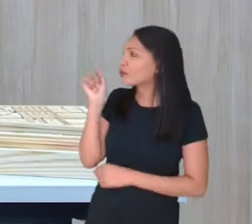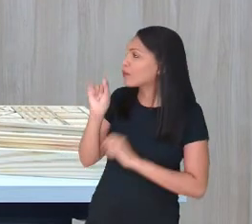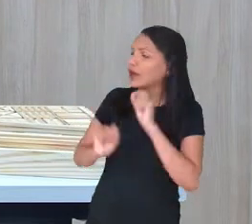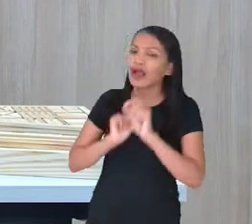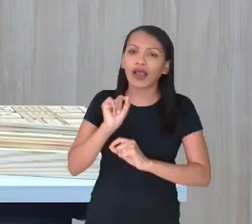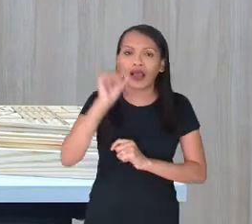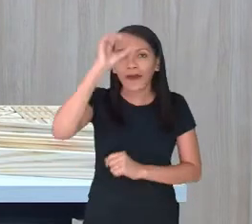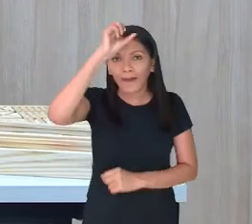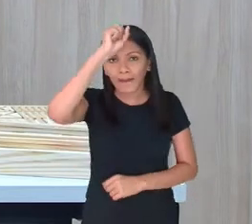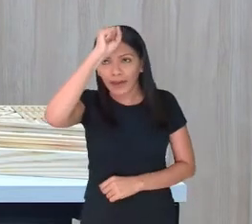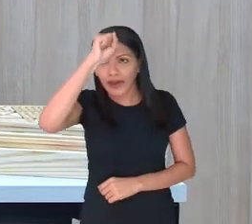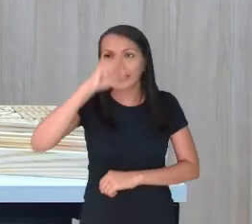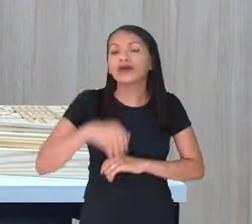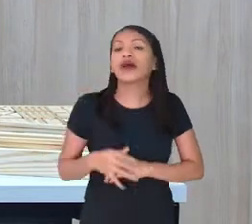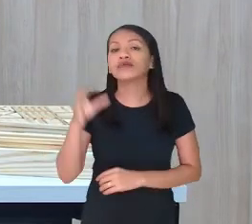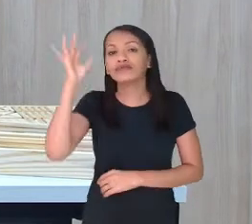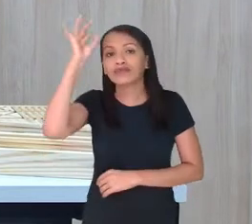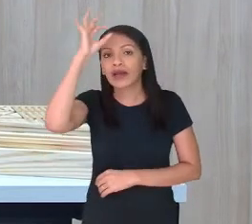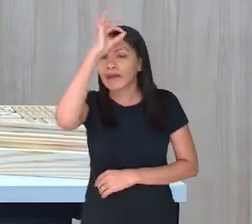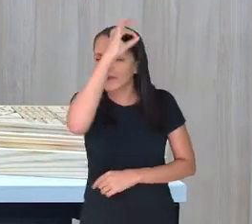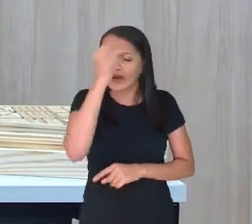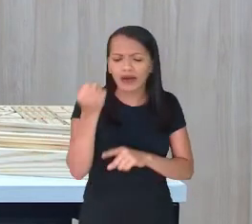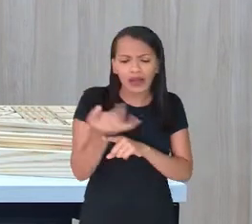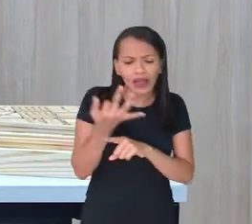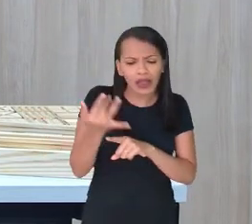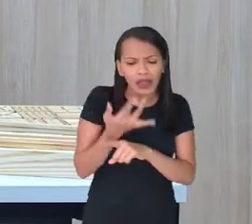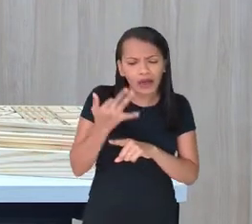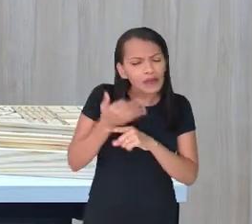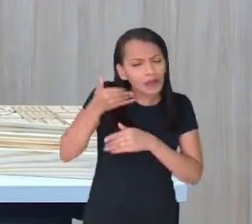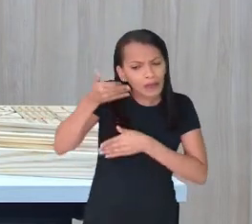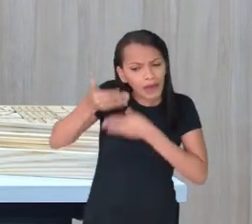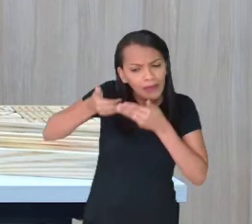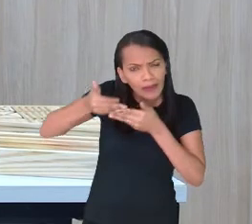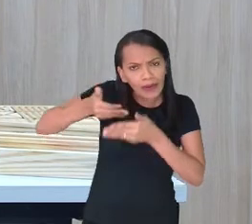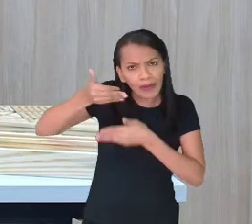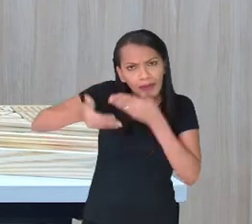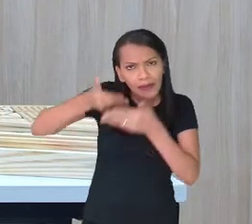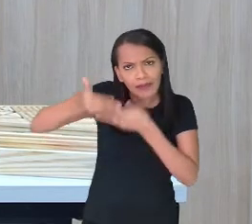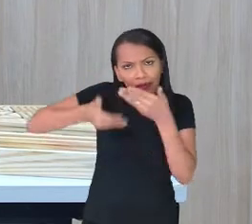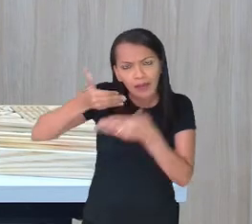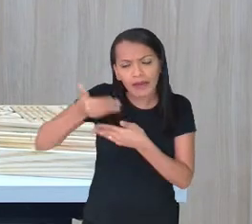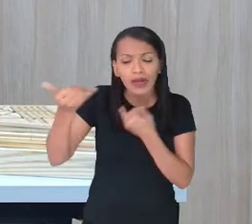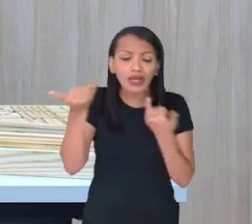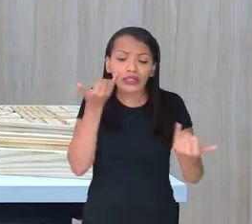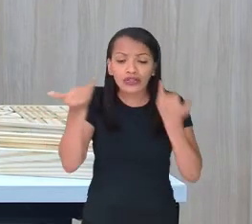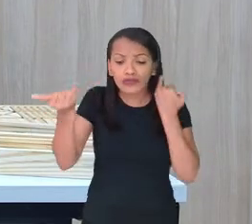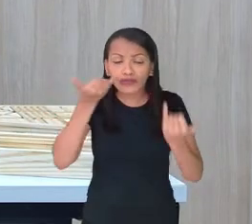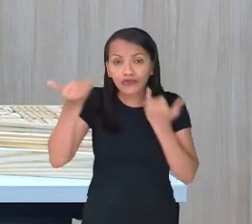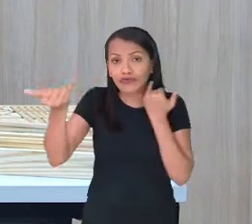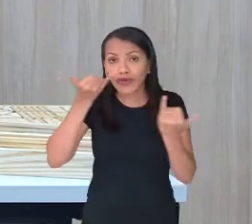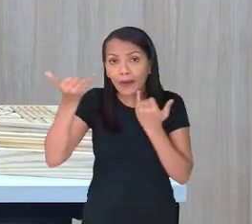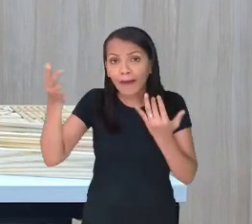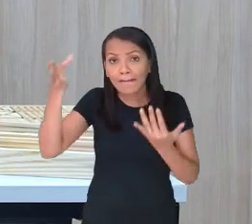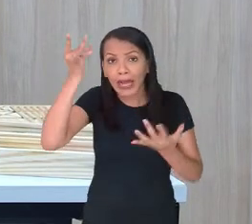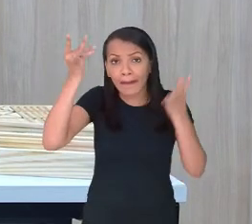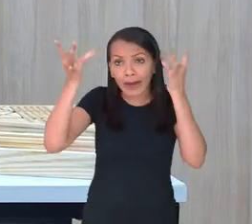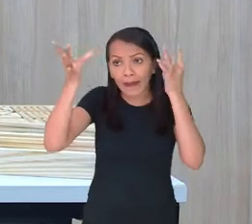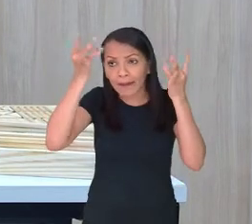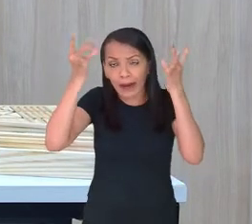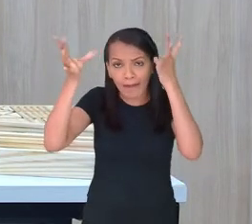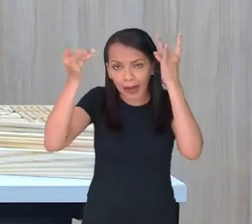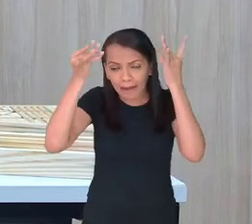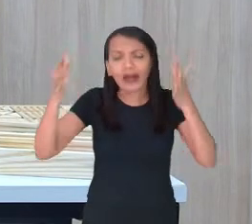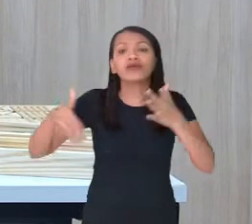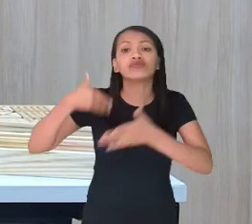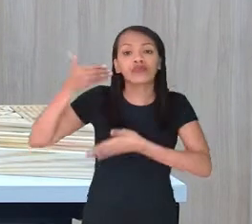A cognição é essa habilidade de processar as informações que estão sendo recebidas, não é? Esses